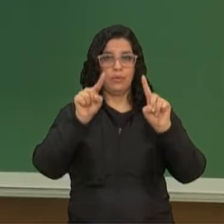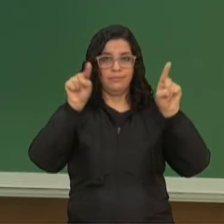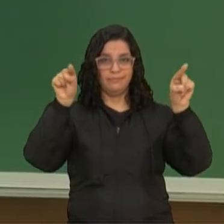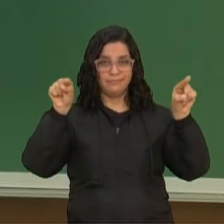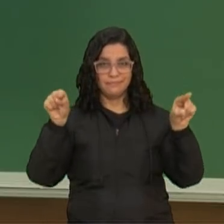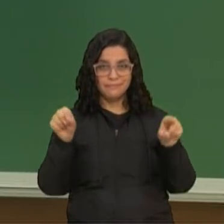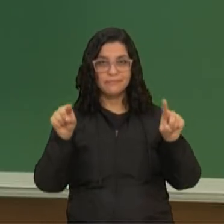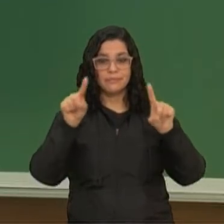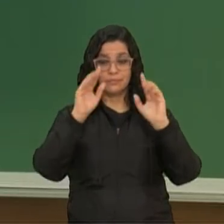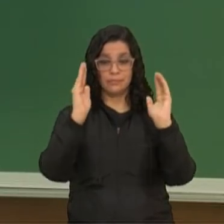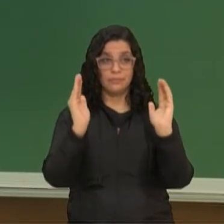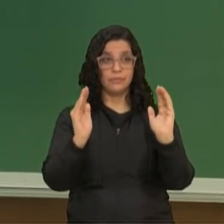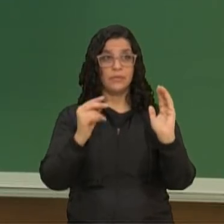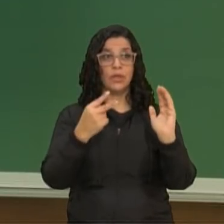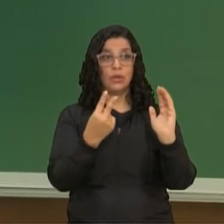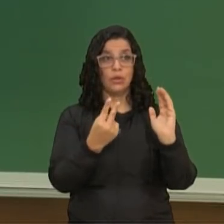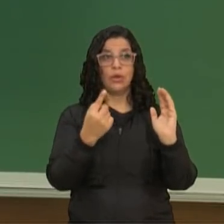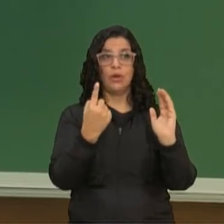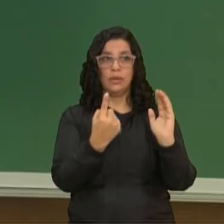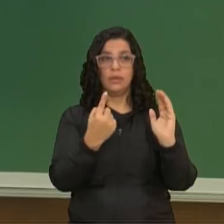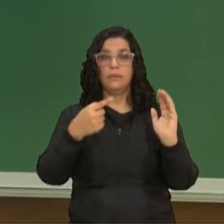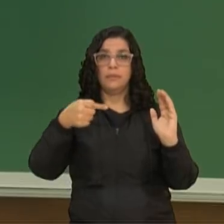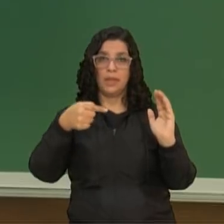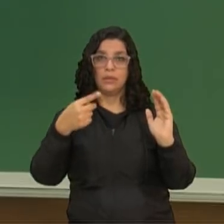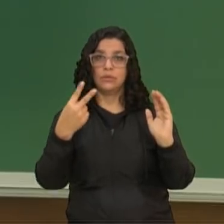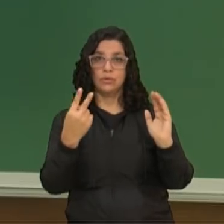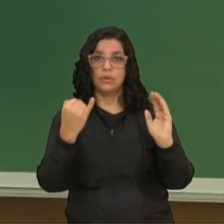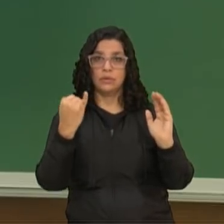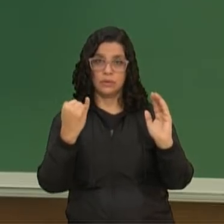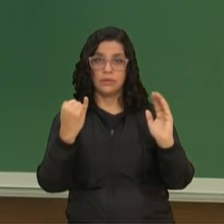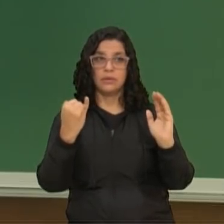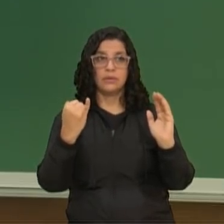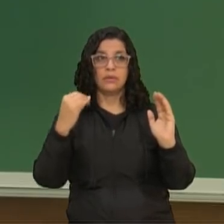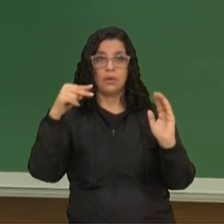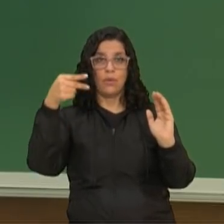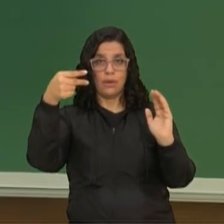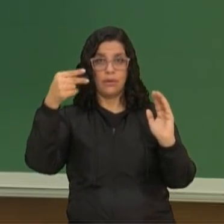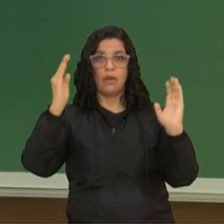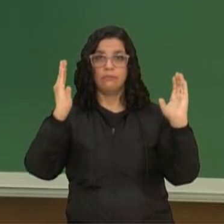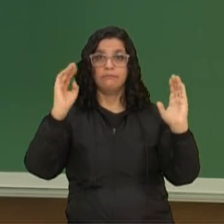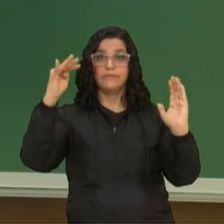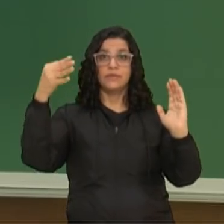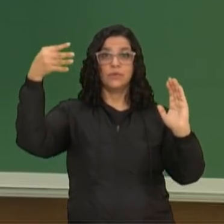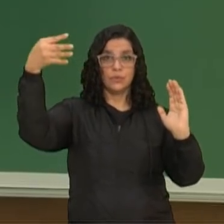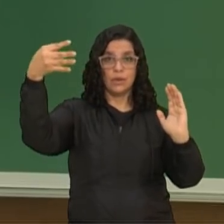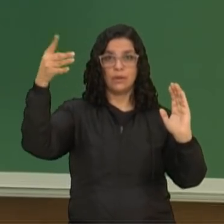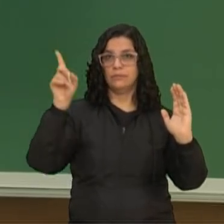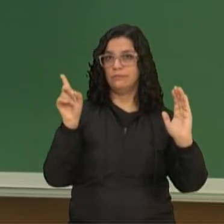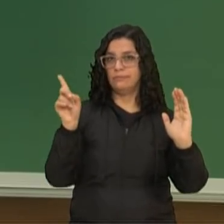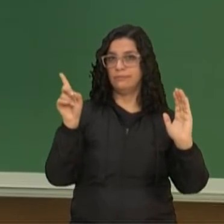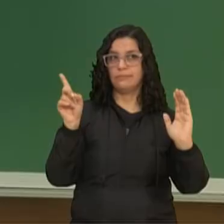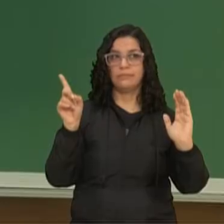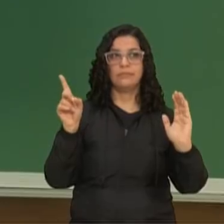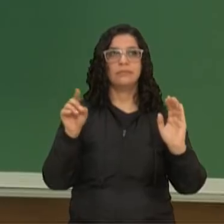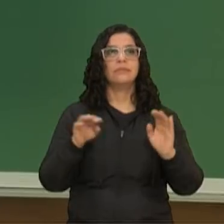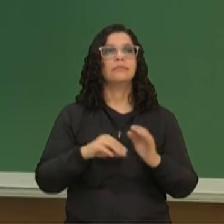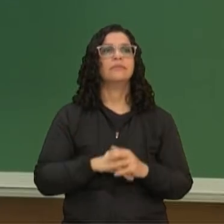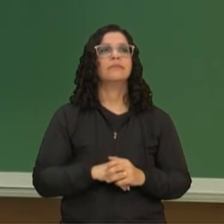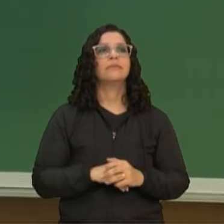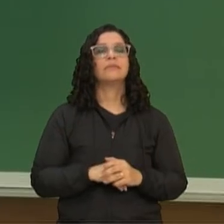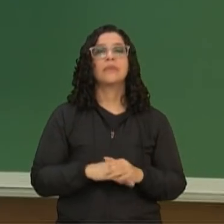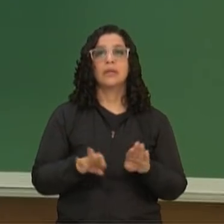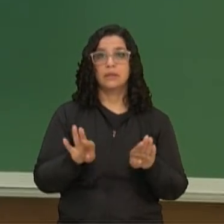aqui das potências, 2 e 4, que aqui a gente pode aplicar o nosso produto notável, que é o quadrado da